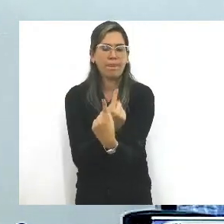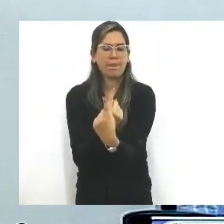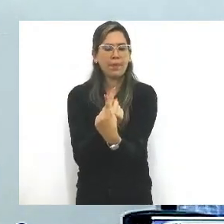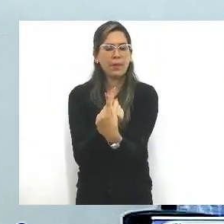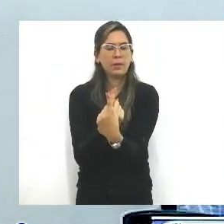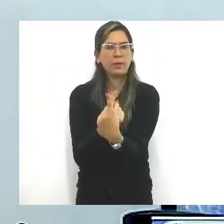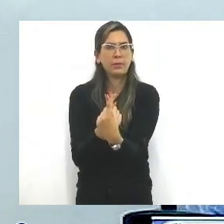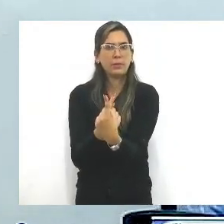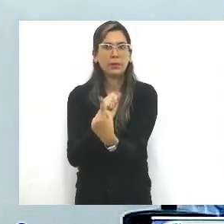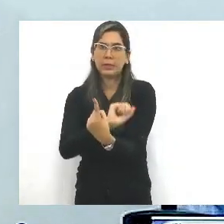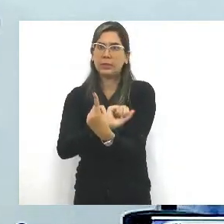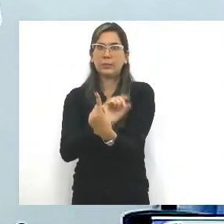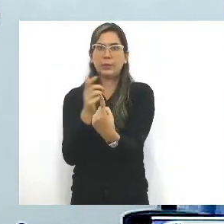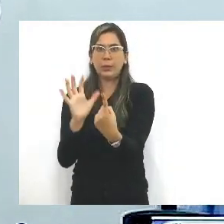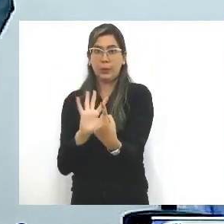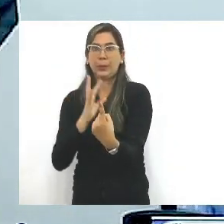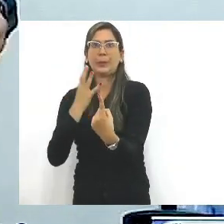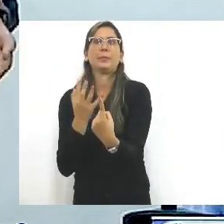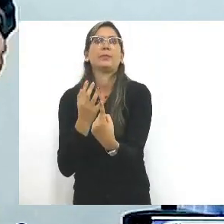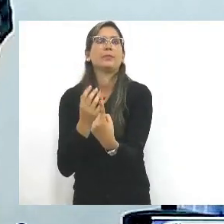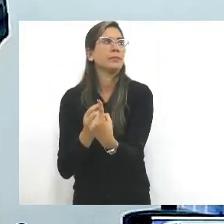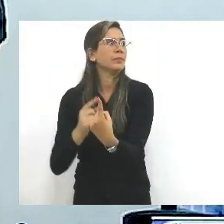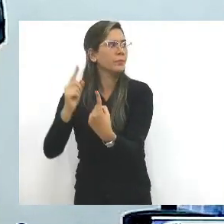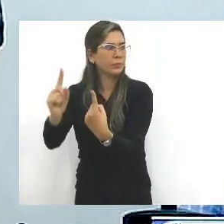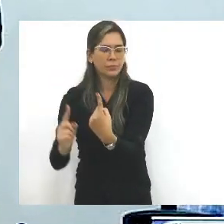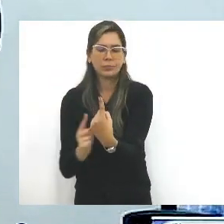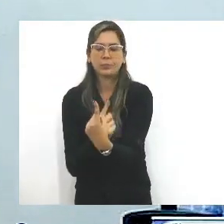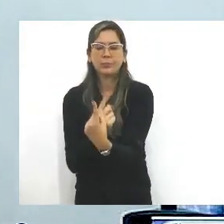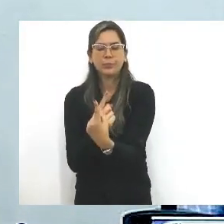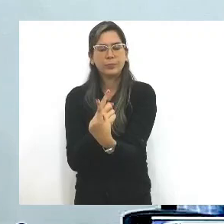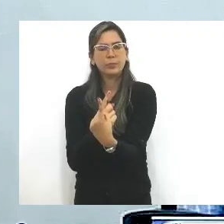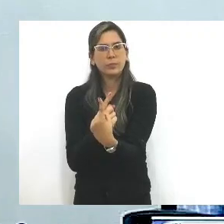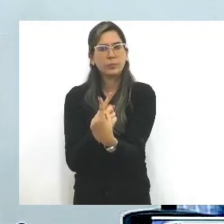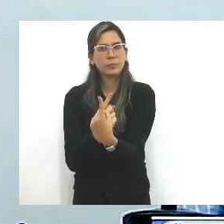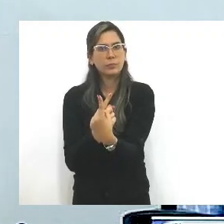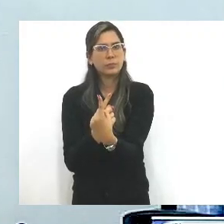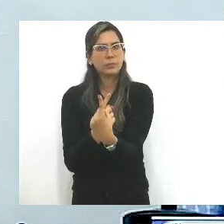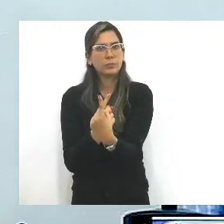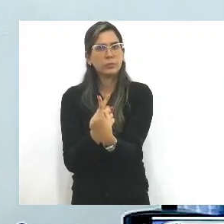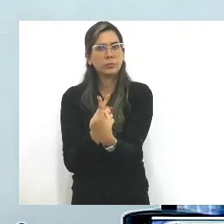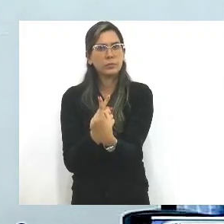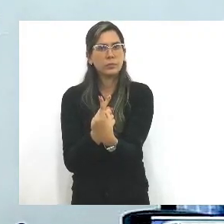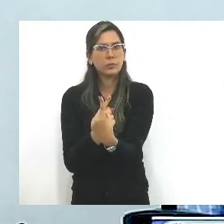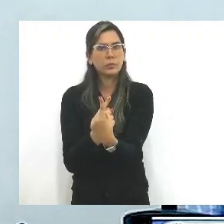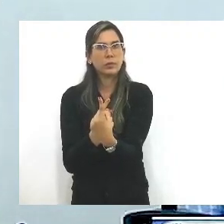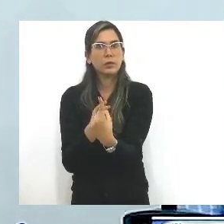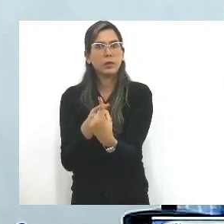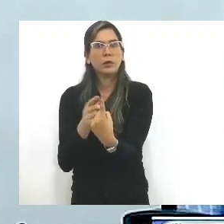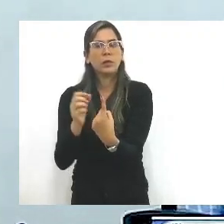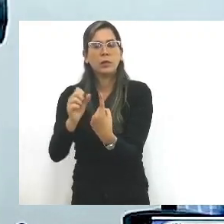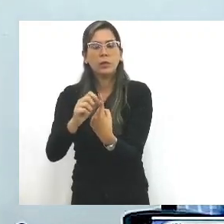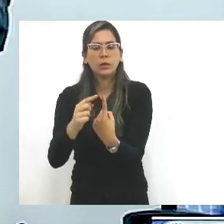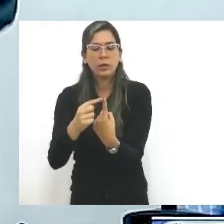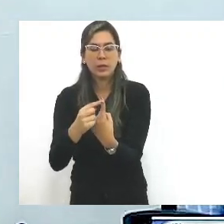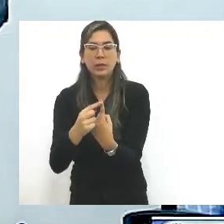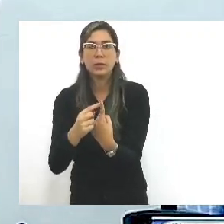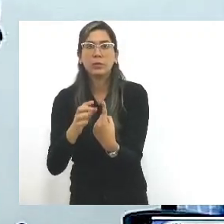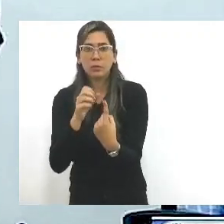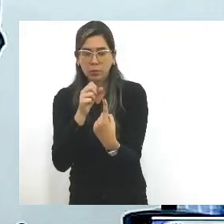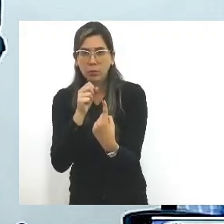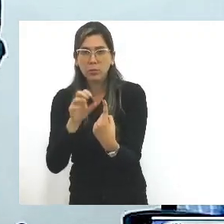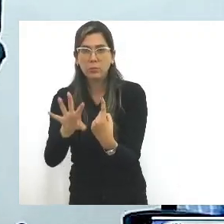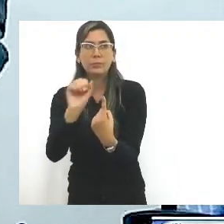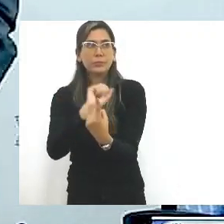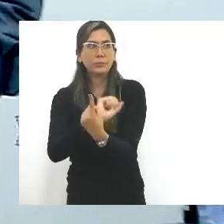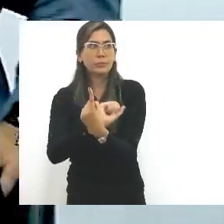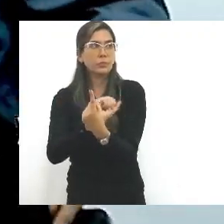espero que não aconteça, coronel, mas vamos imaginar, tudo bem que eu estou visualizando aqui o coronel Ikeda engasgado, na sua totalidade, o ar não